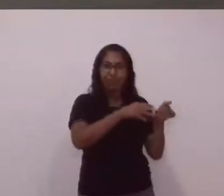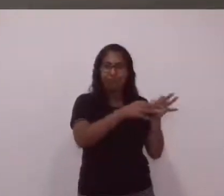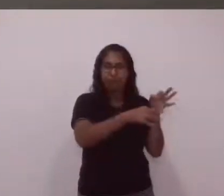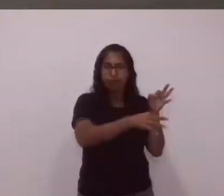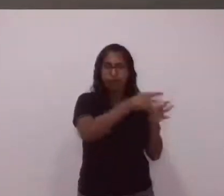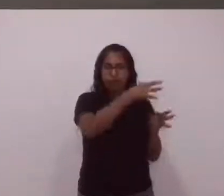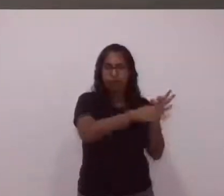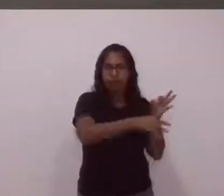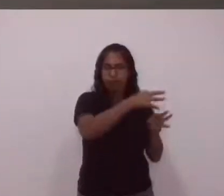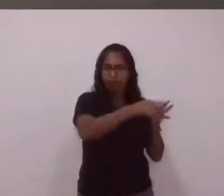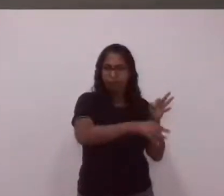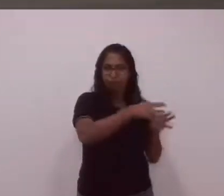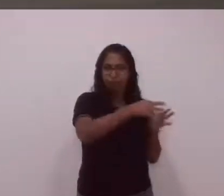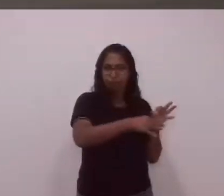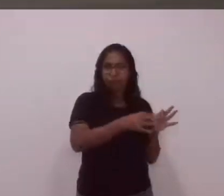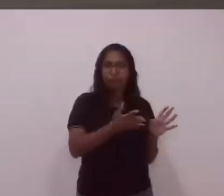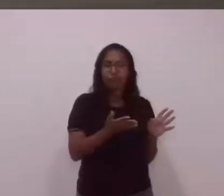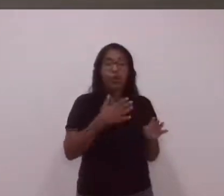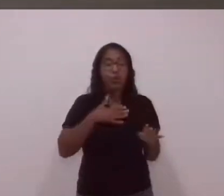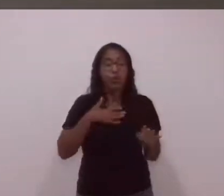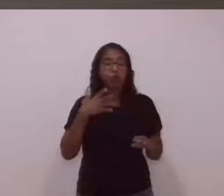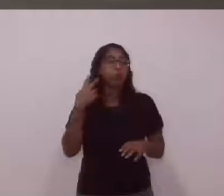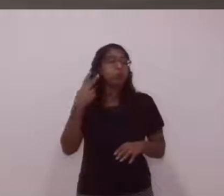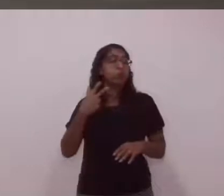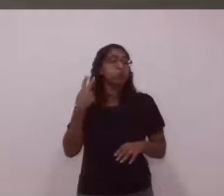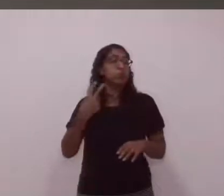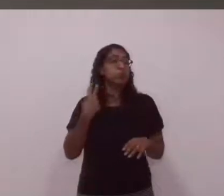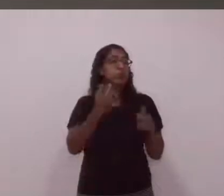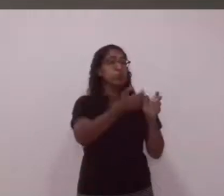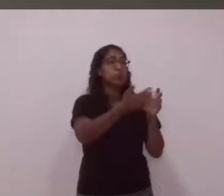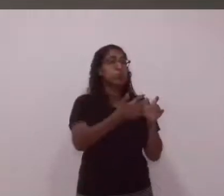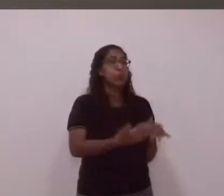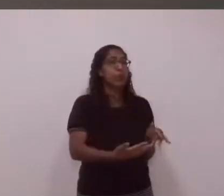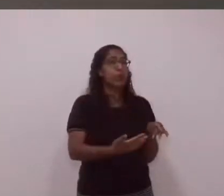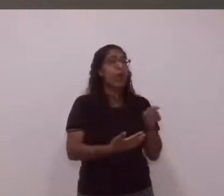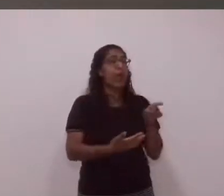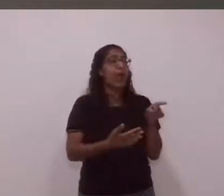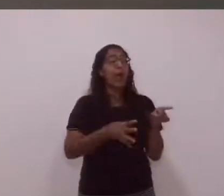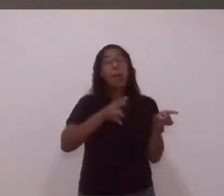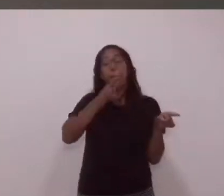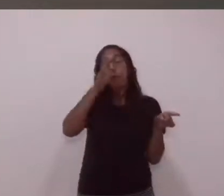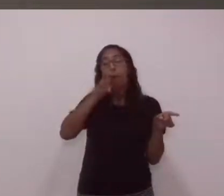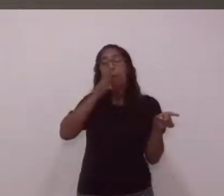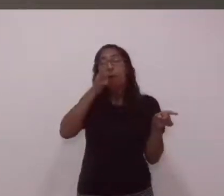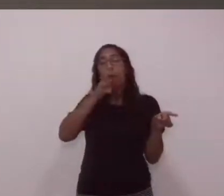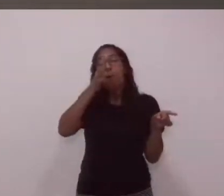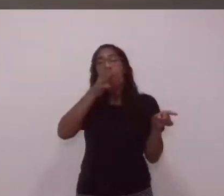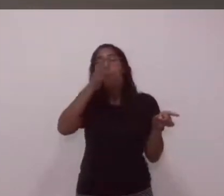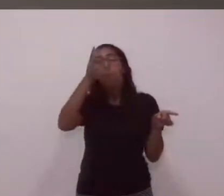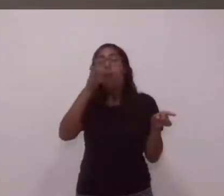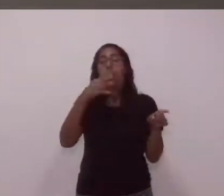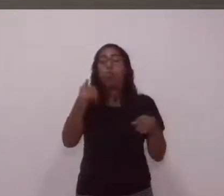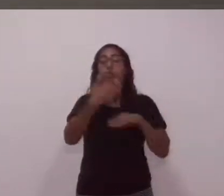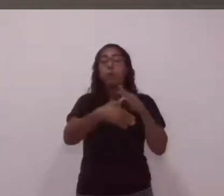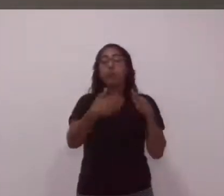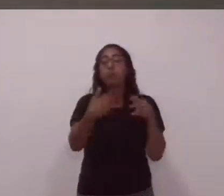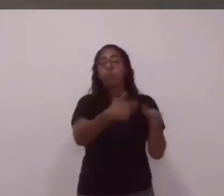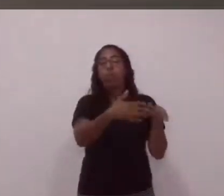a gente falando do meu mandato quando ele fala assim houve grave precipitação seguida de desleixo